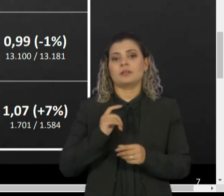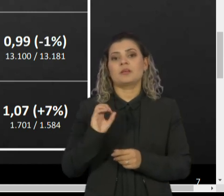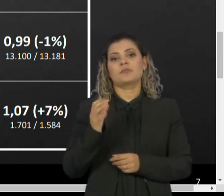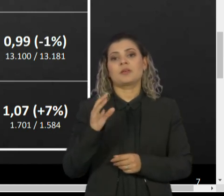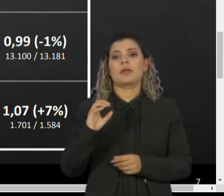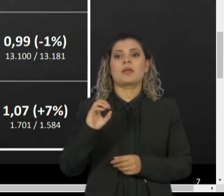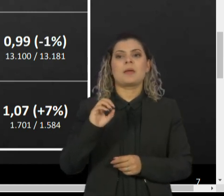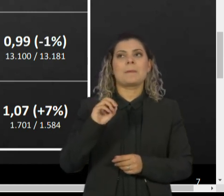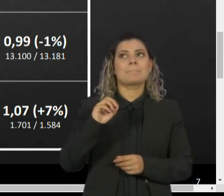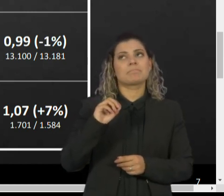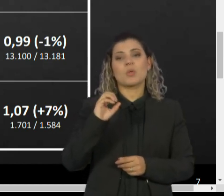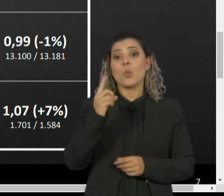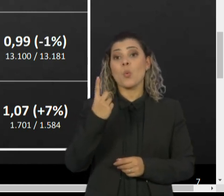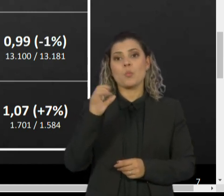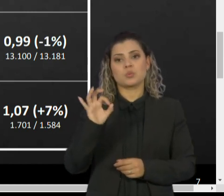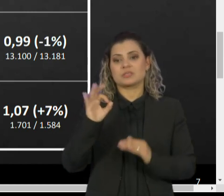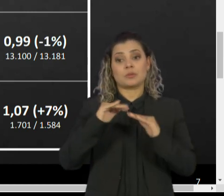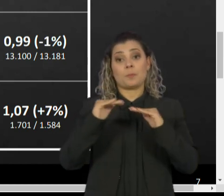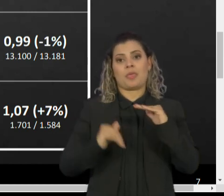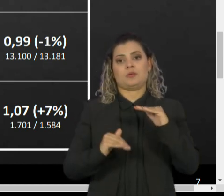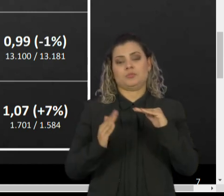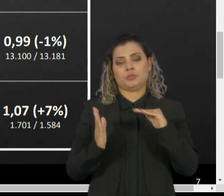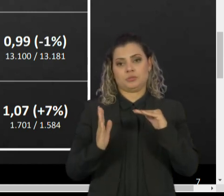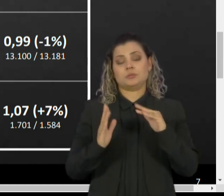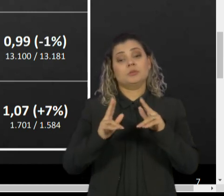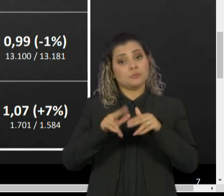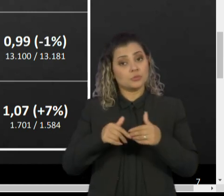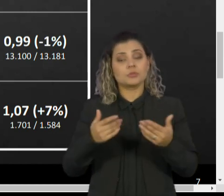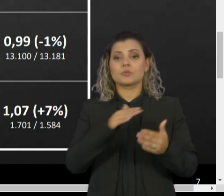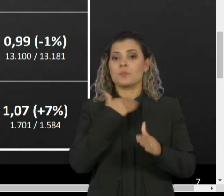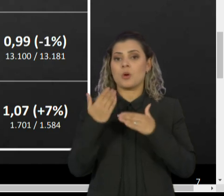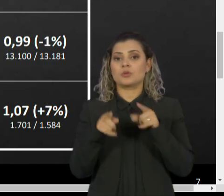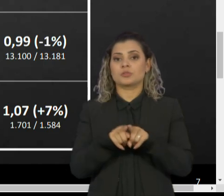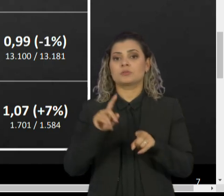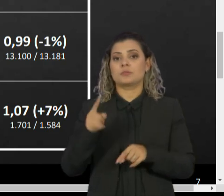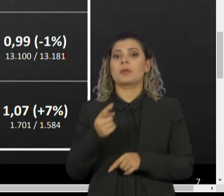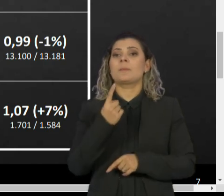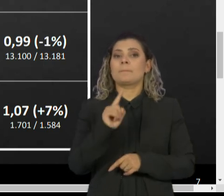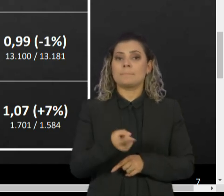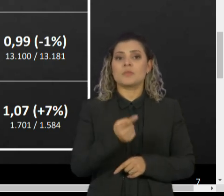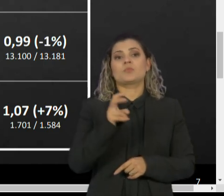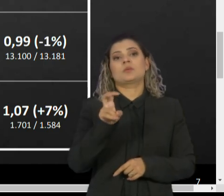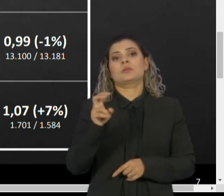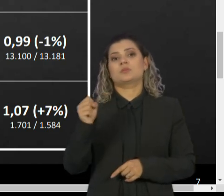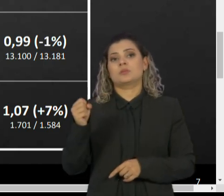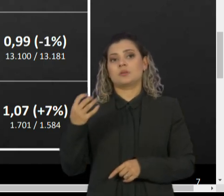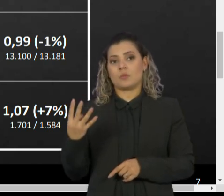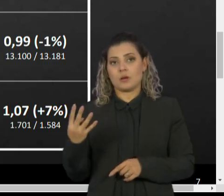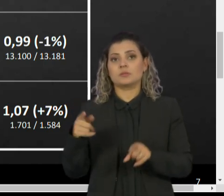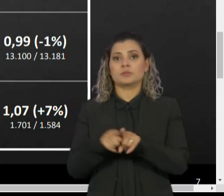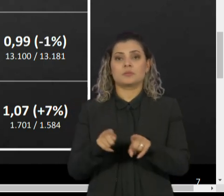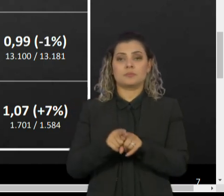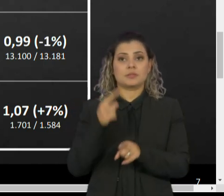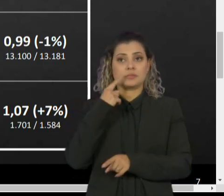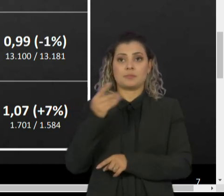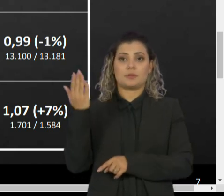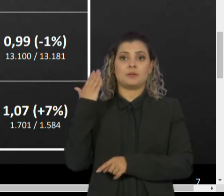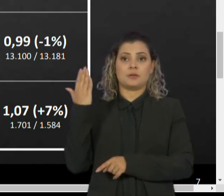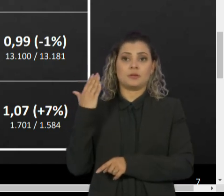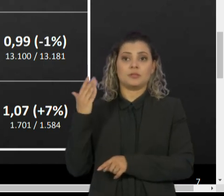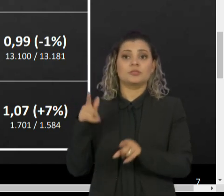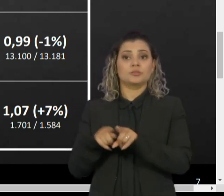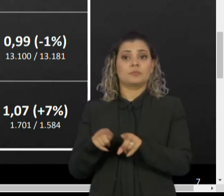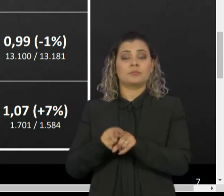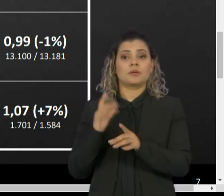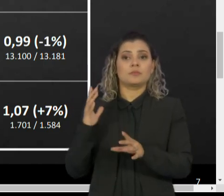menos 1%. Em óbitos, nós fomos de 1.584 óbitos na semana anterior, a gente está sempre olhando